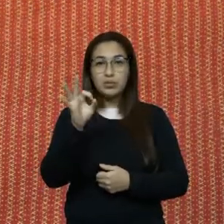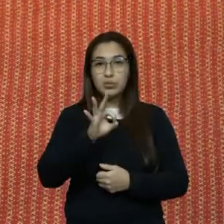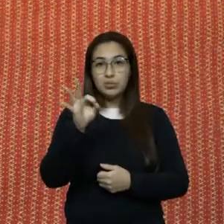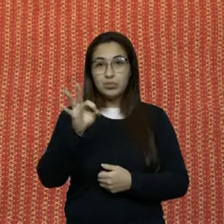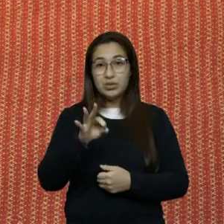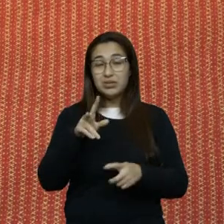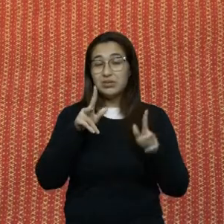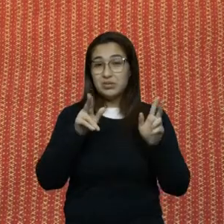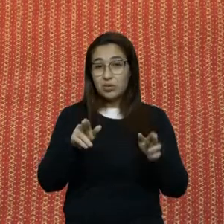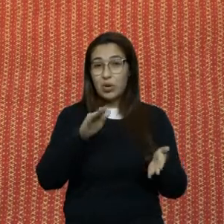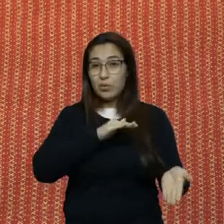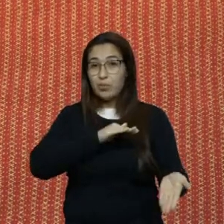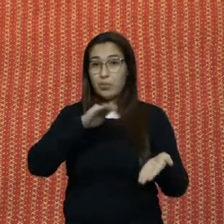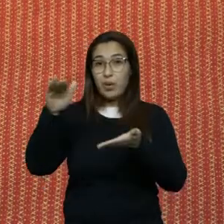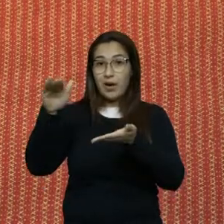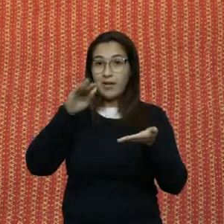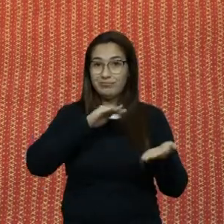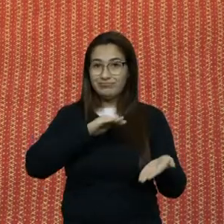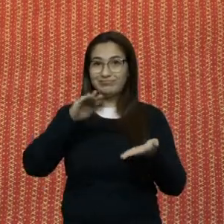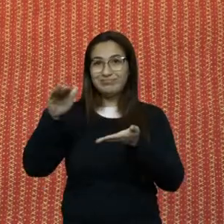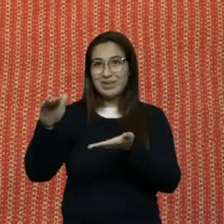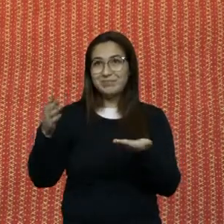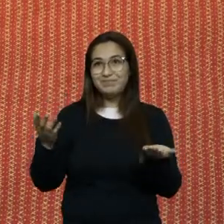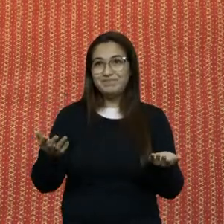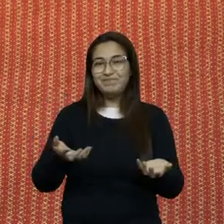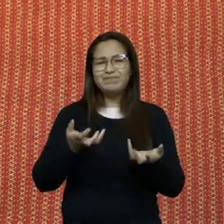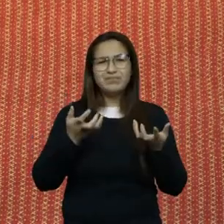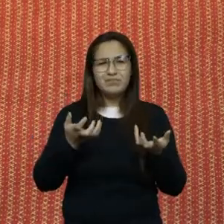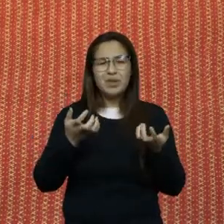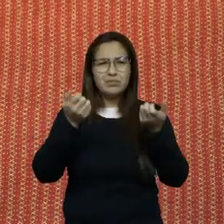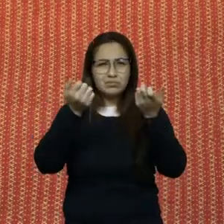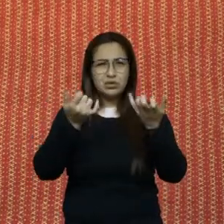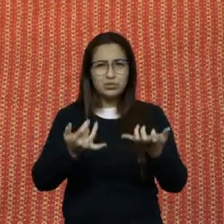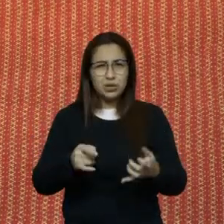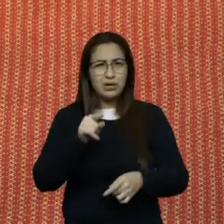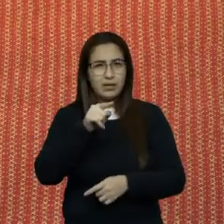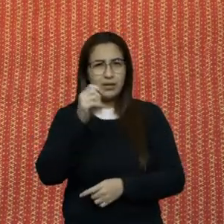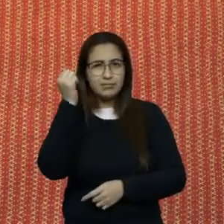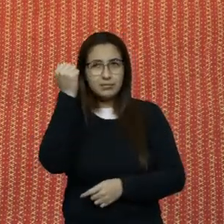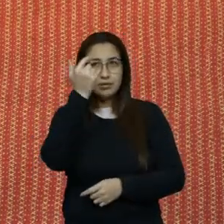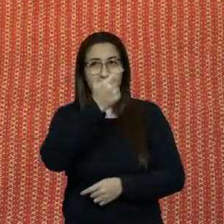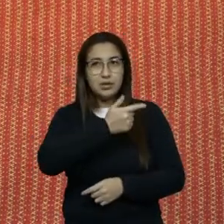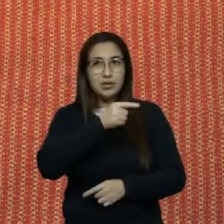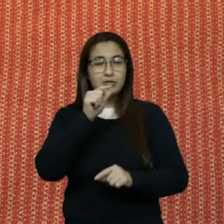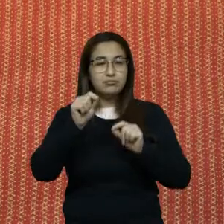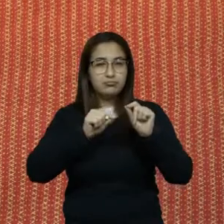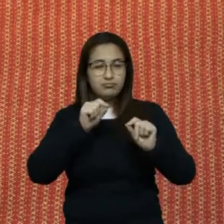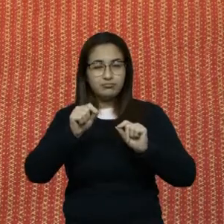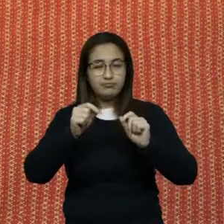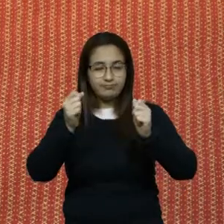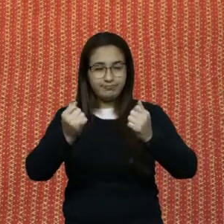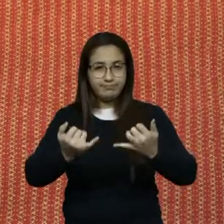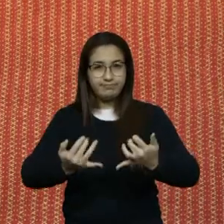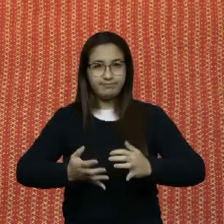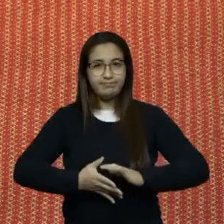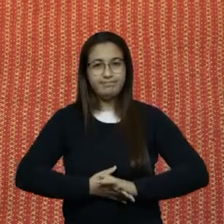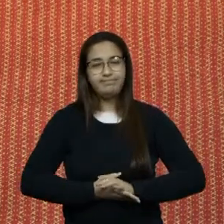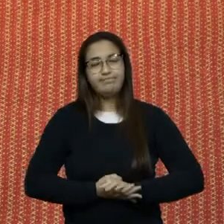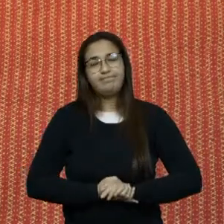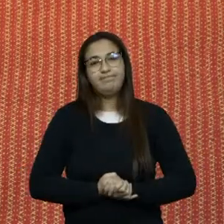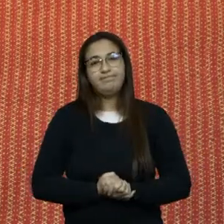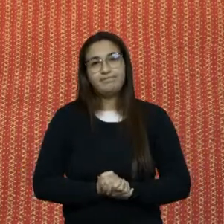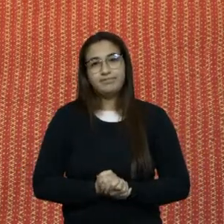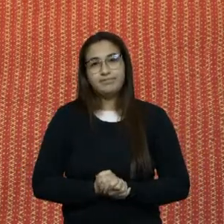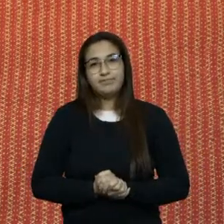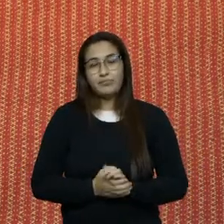com a exportação e eu queria eu queria dizer para o deputado Altair o que a